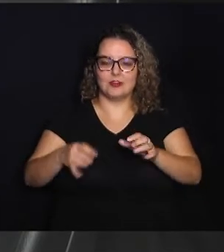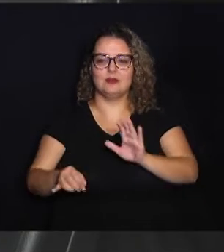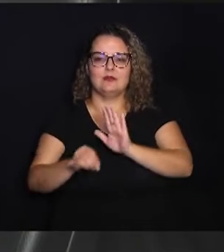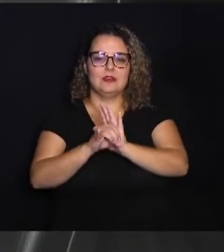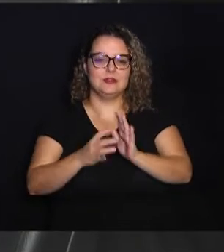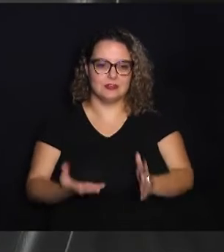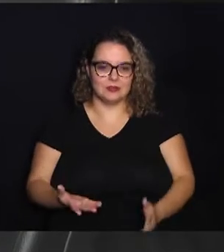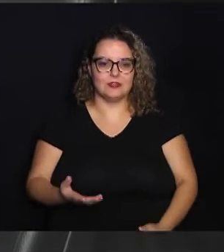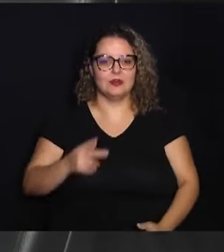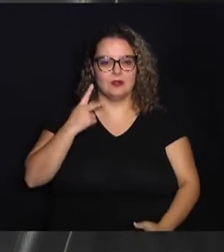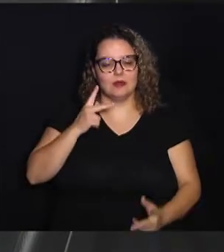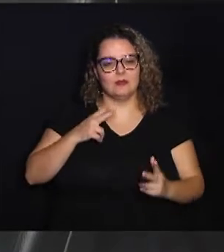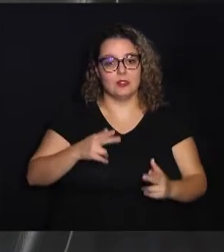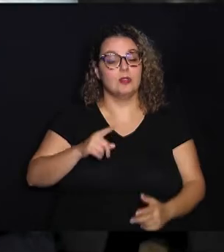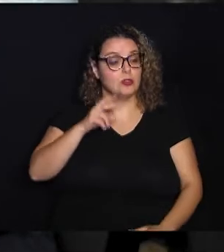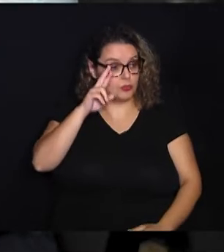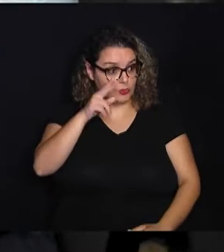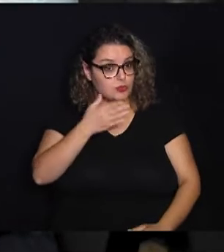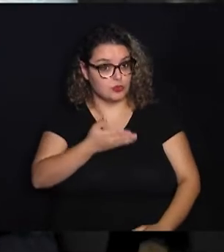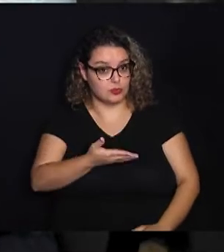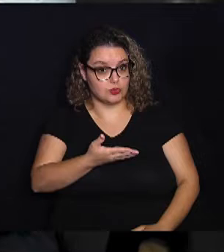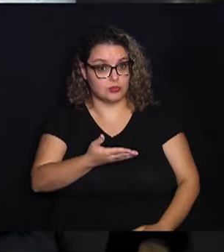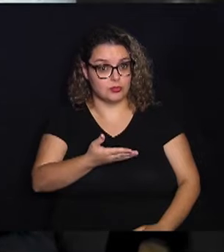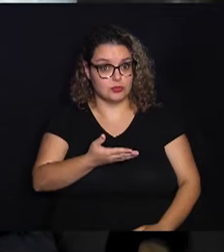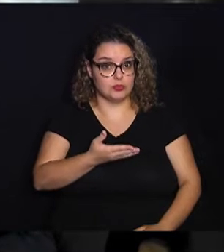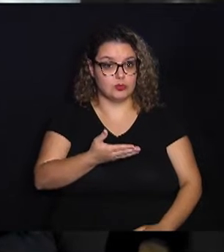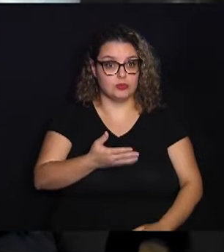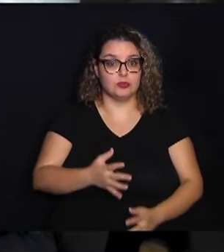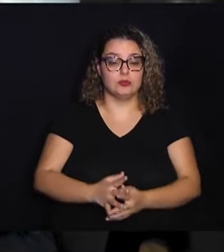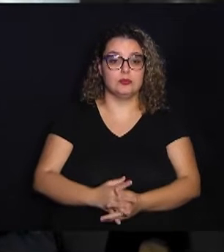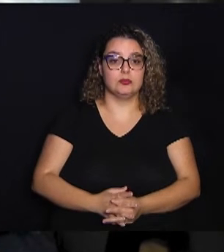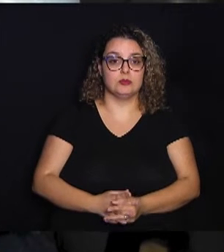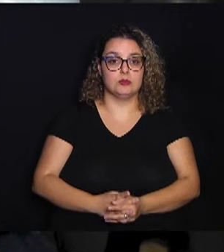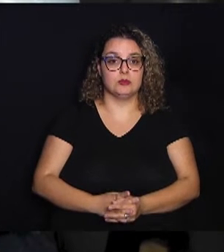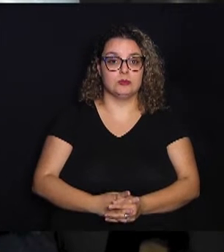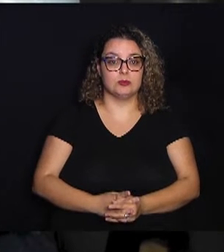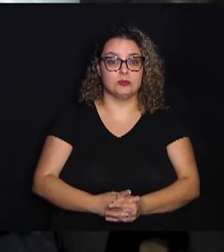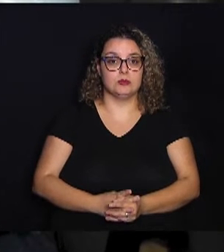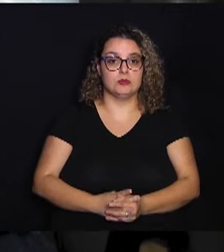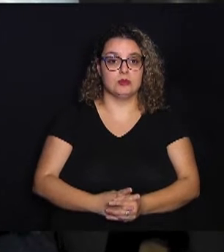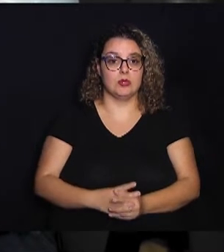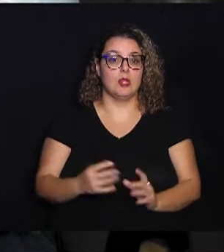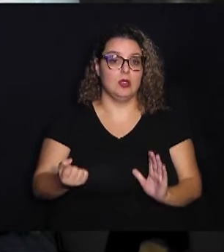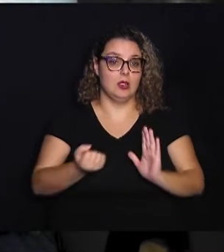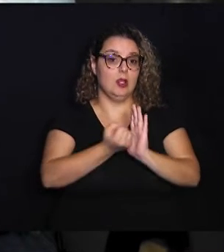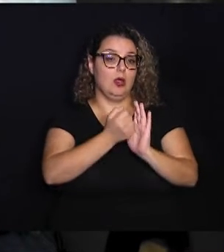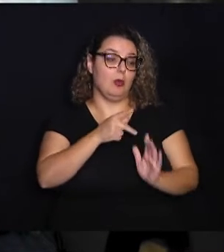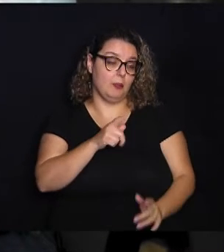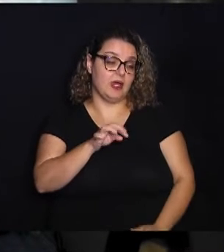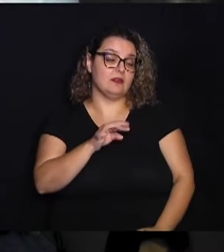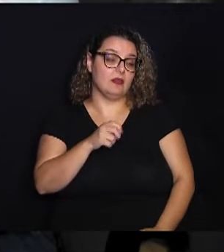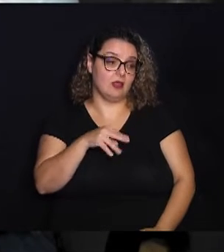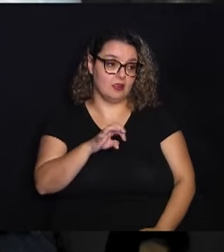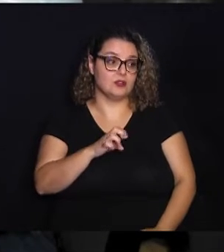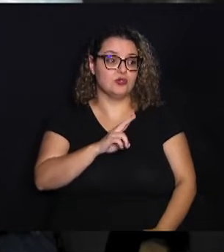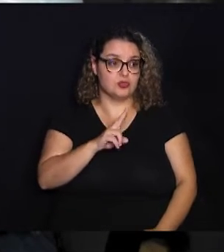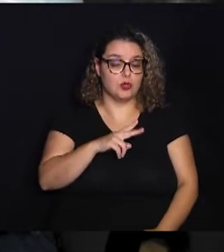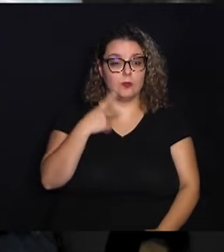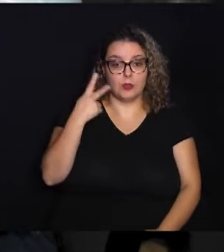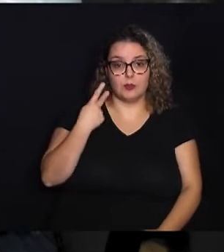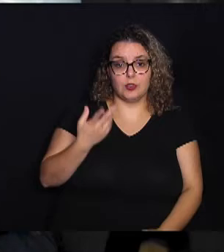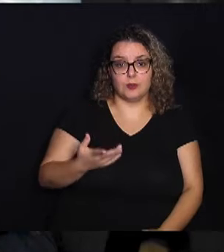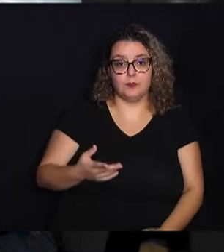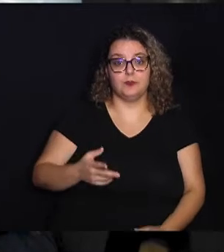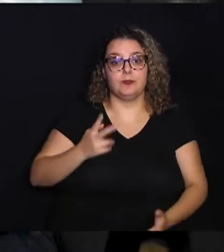vereador. Inclusive, o senhor traz esse nome, essa patente no seu nome político, né? Então, acho que muitos